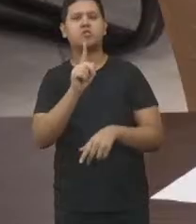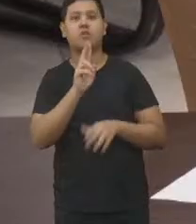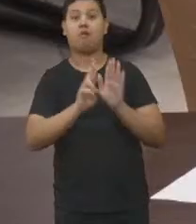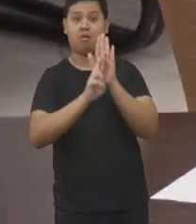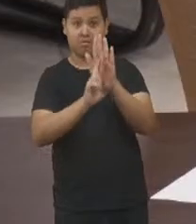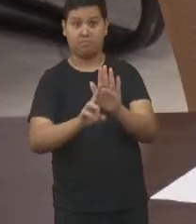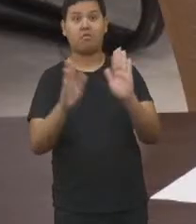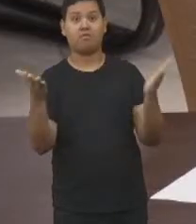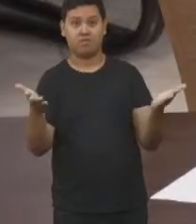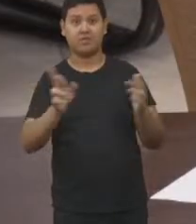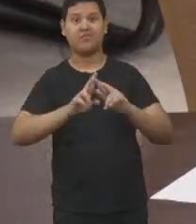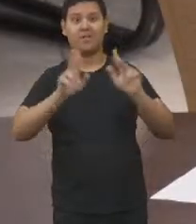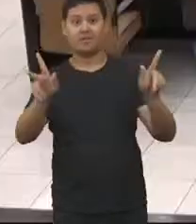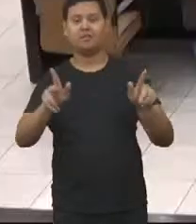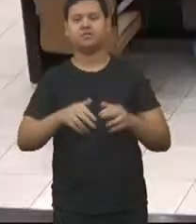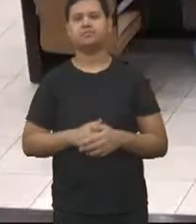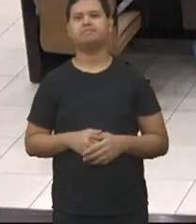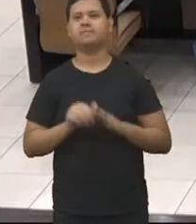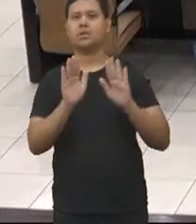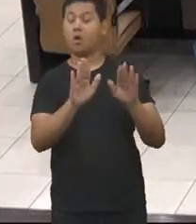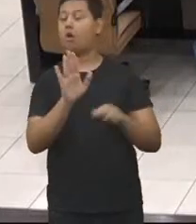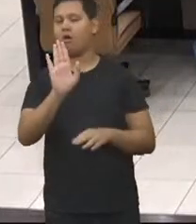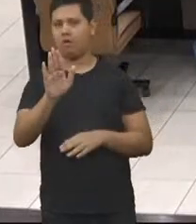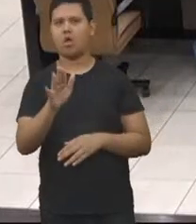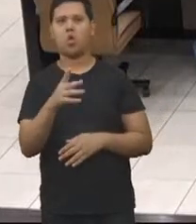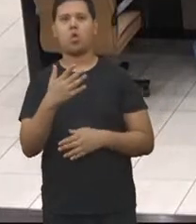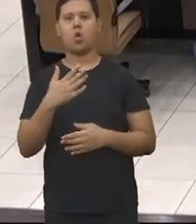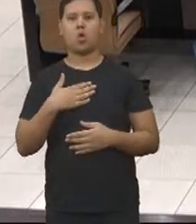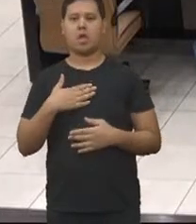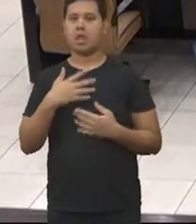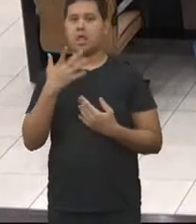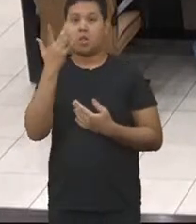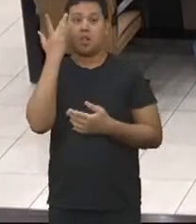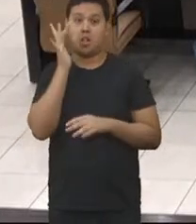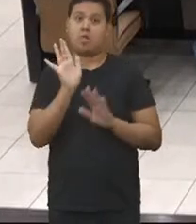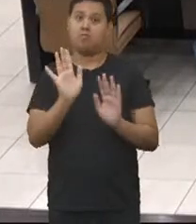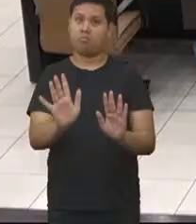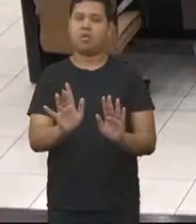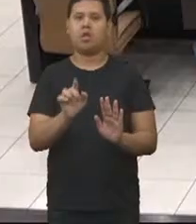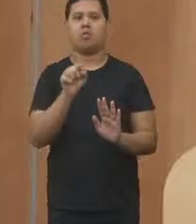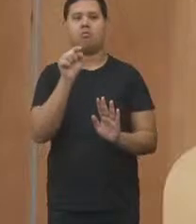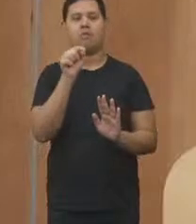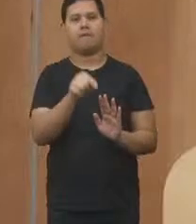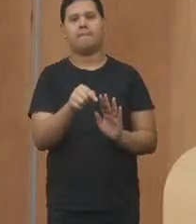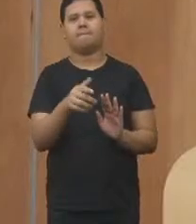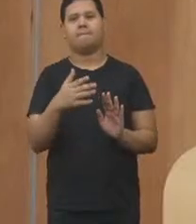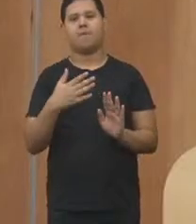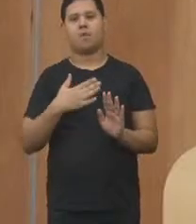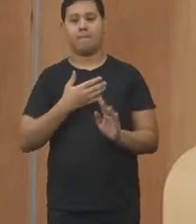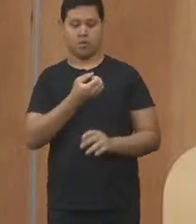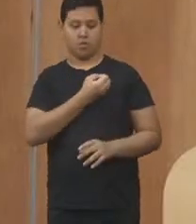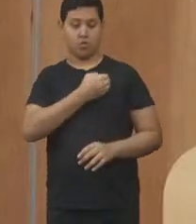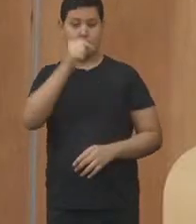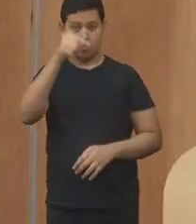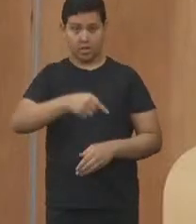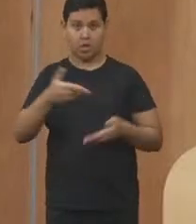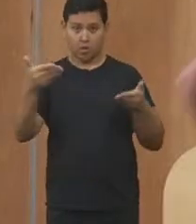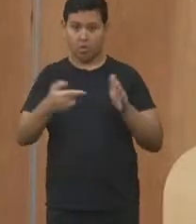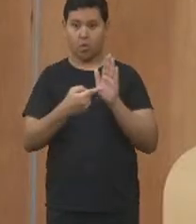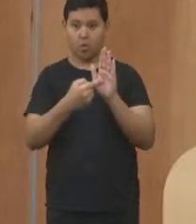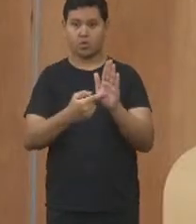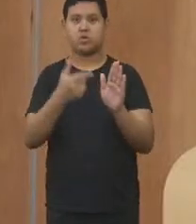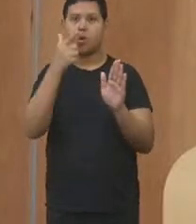os motivos da contradição, não sei, o que eu sei é os números que eu apresento aqui, que é o que eu sou capaz de responder.